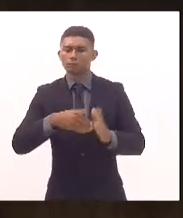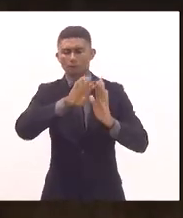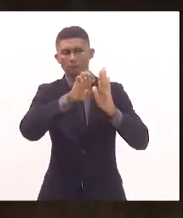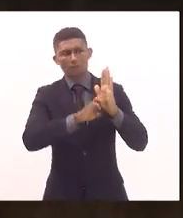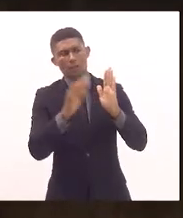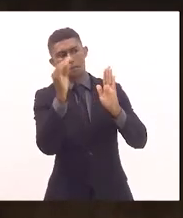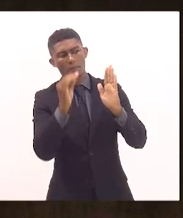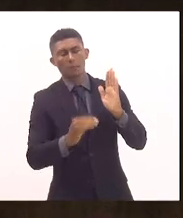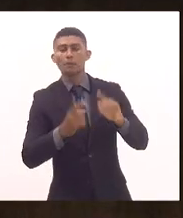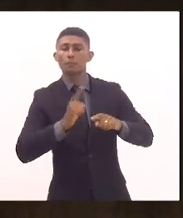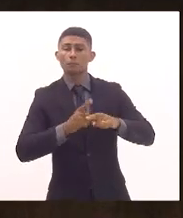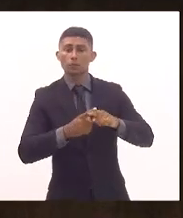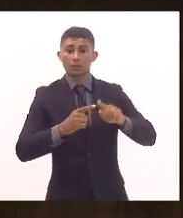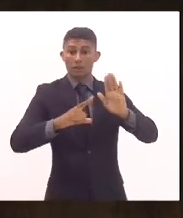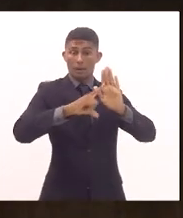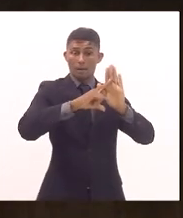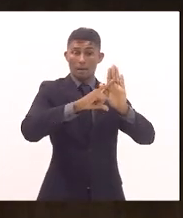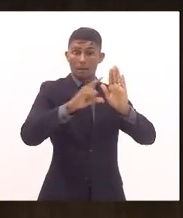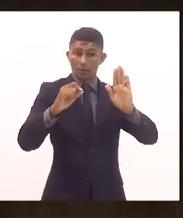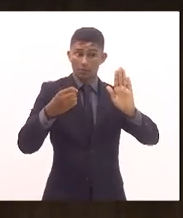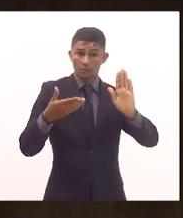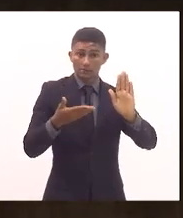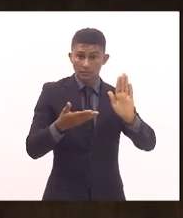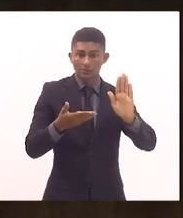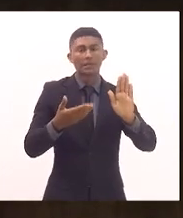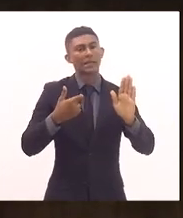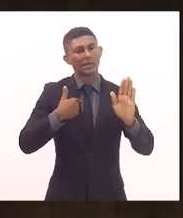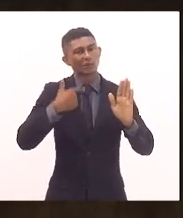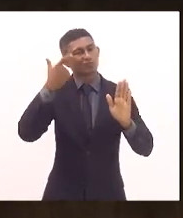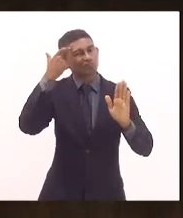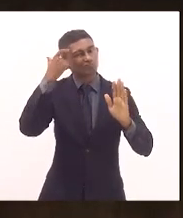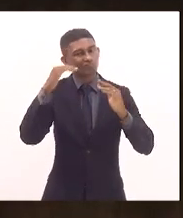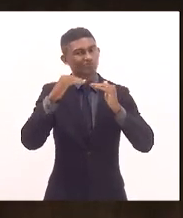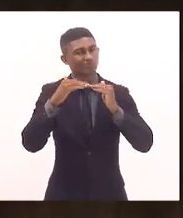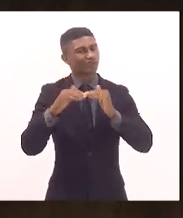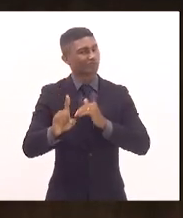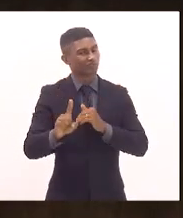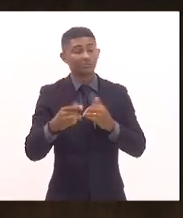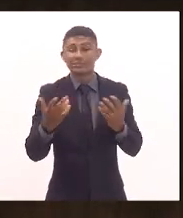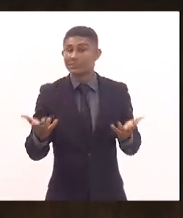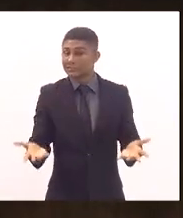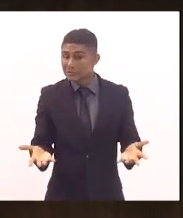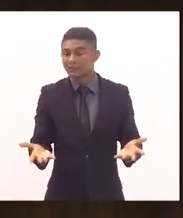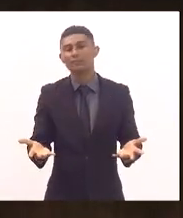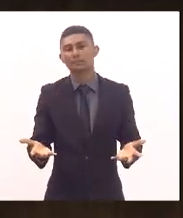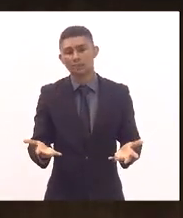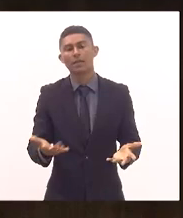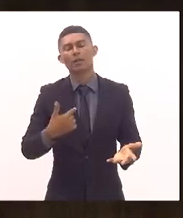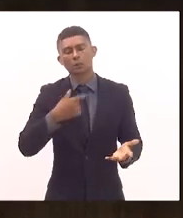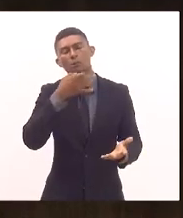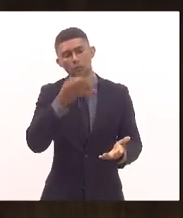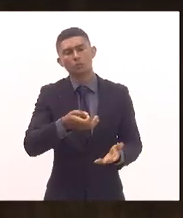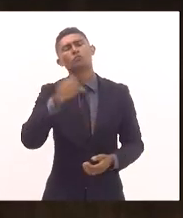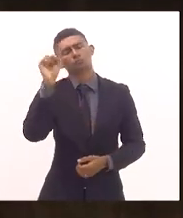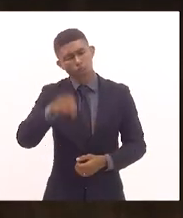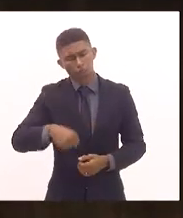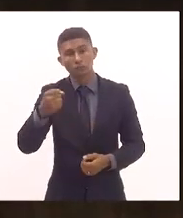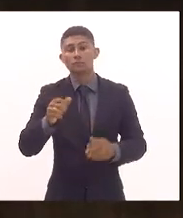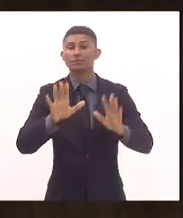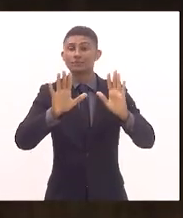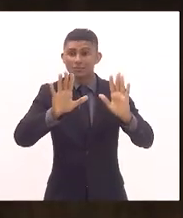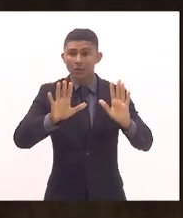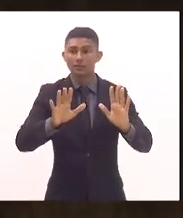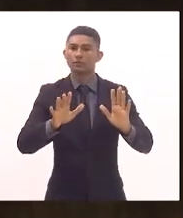tem artigos desse projeto que eu discordo. Então, o parecer está sendo favorável, mas, evidentemente,